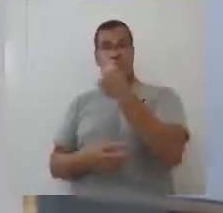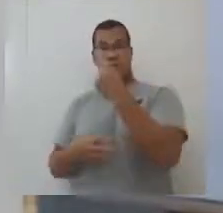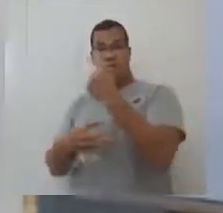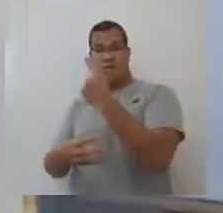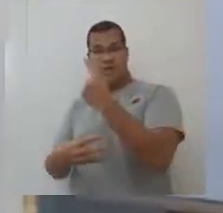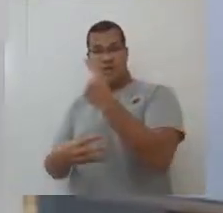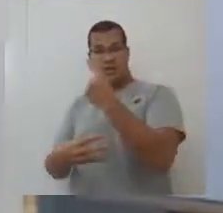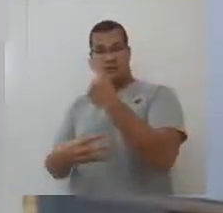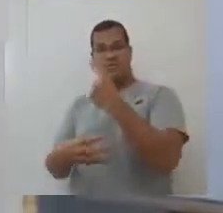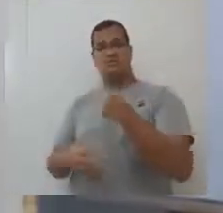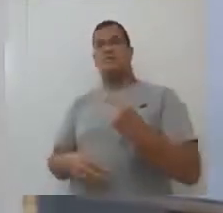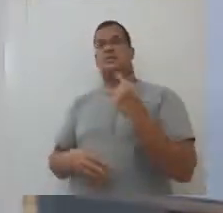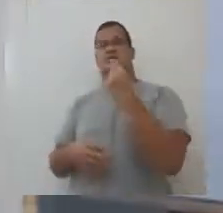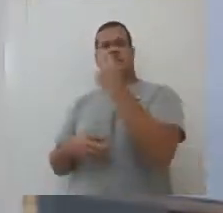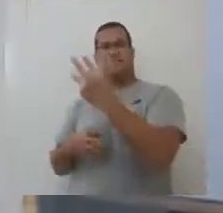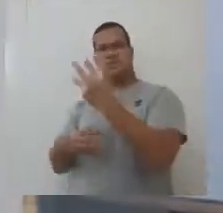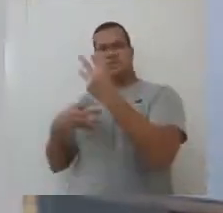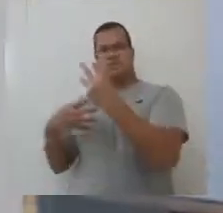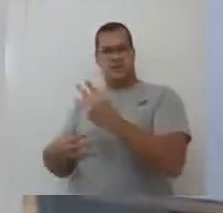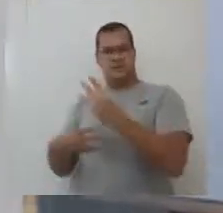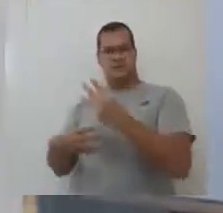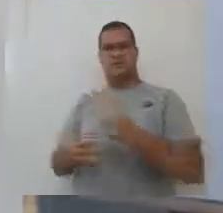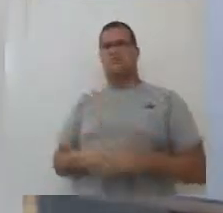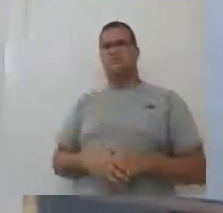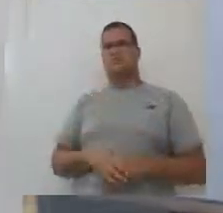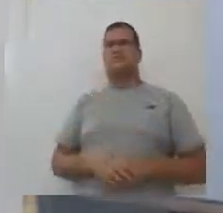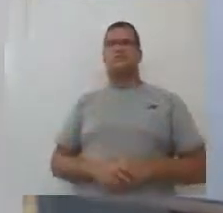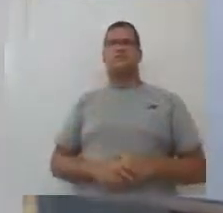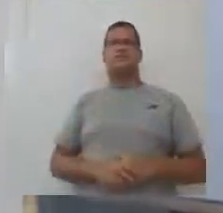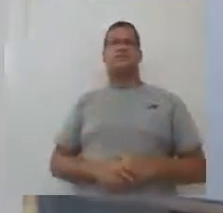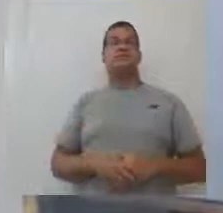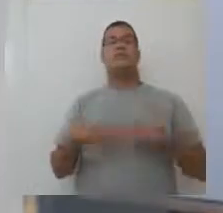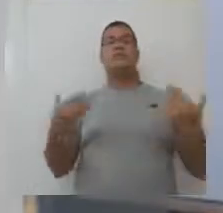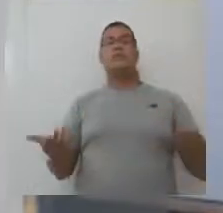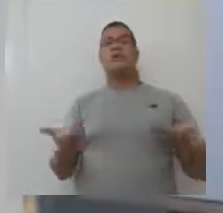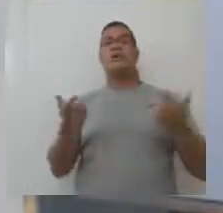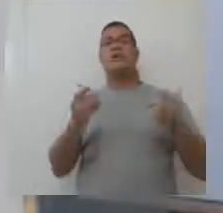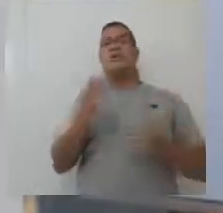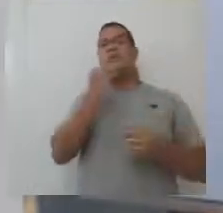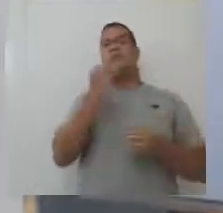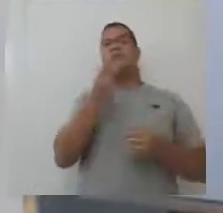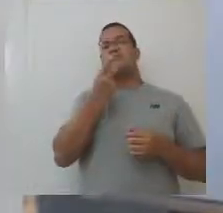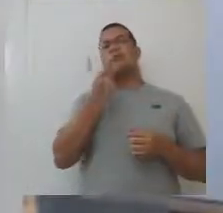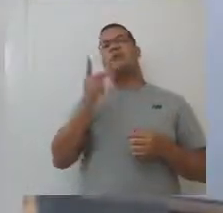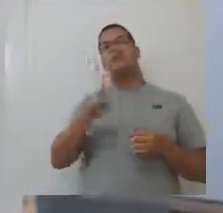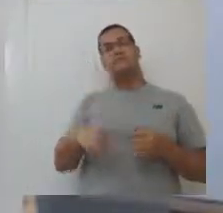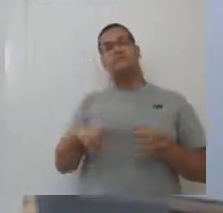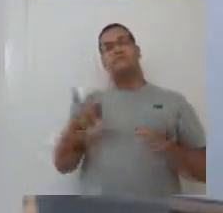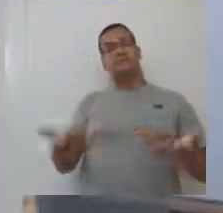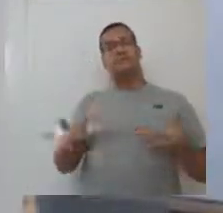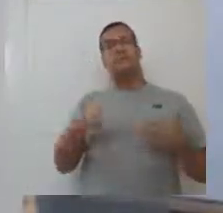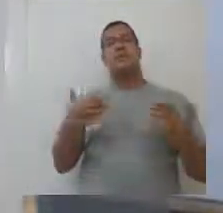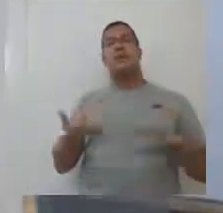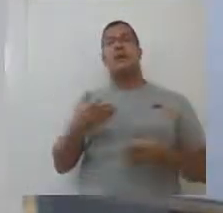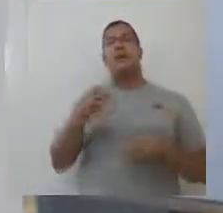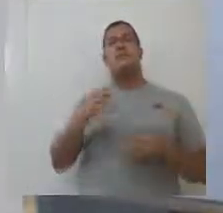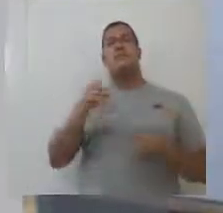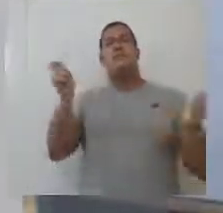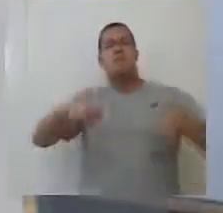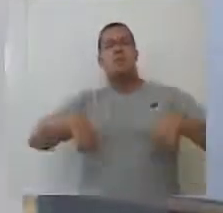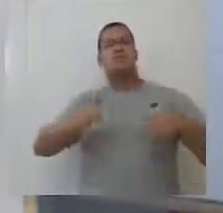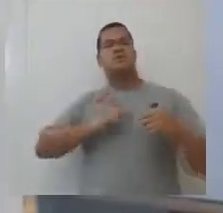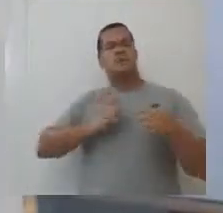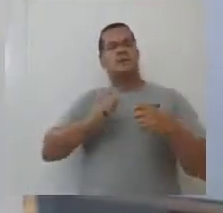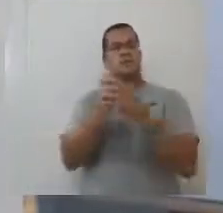exatamente 3/4. Acabou o problema. 3/4. Então, qual é a possibilidade de uma